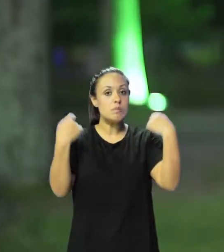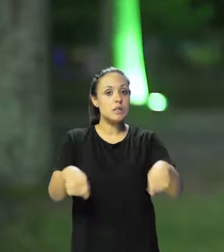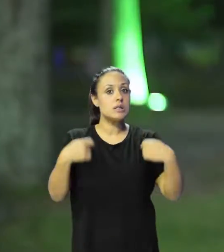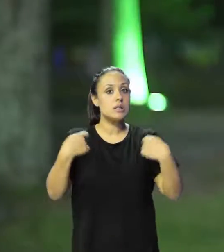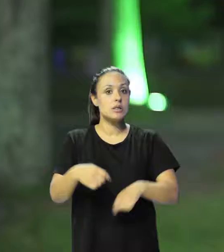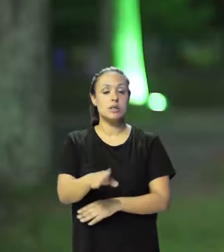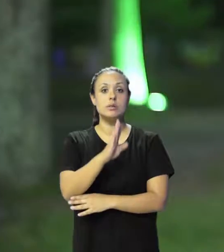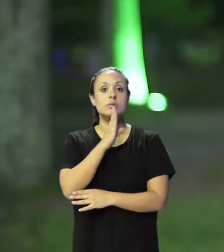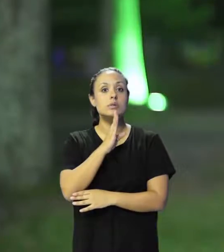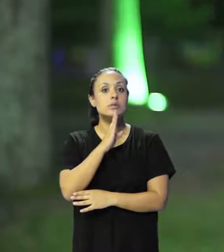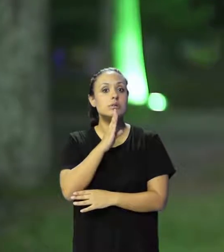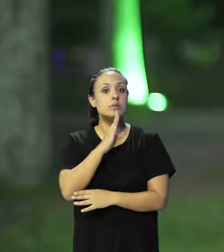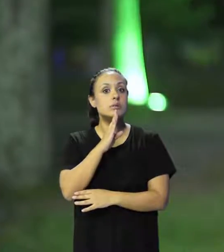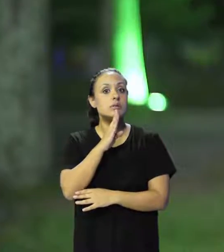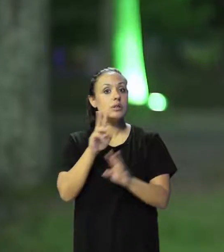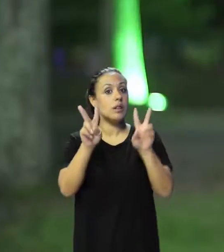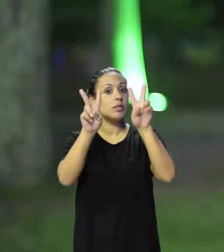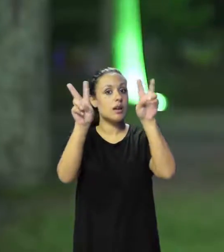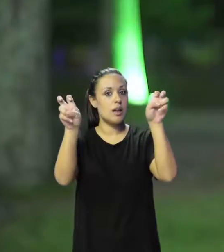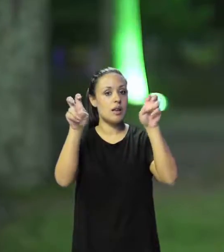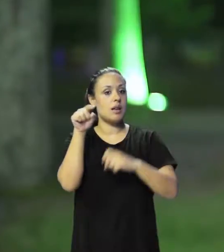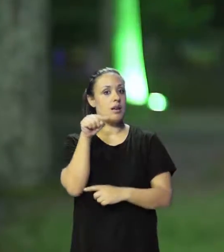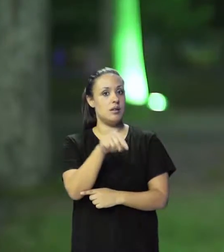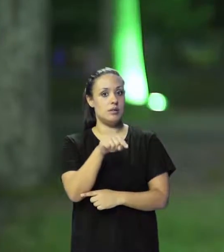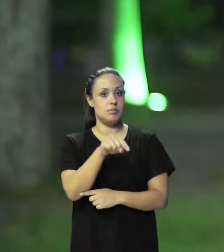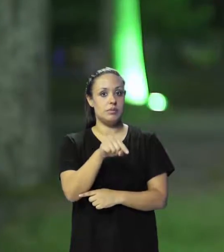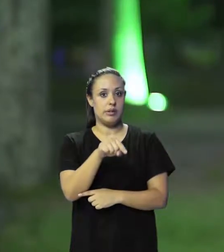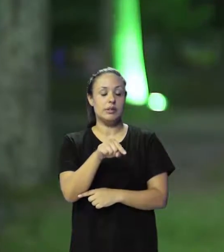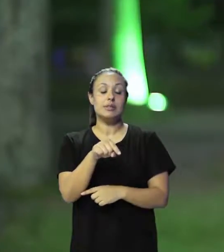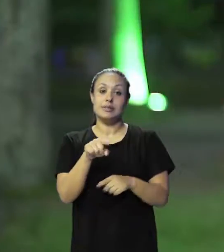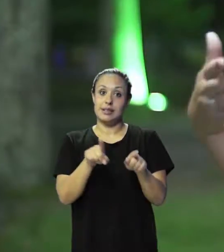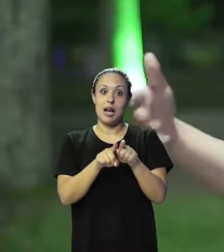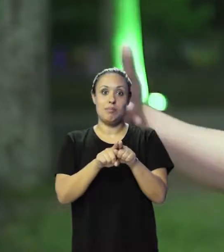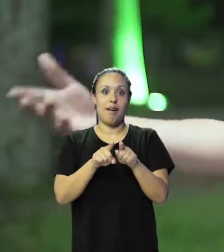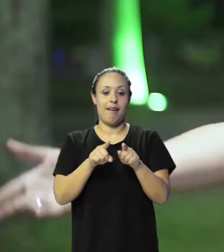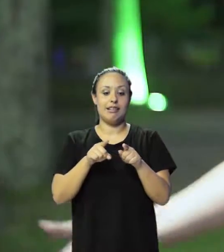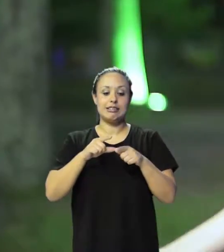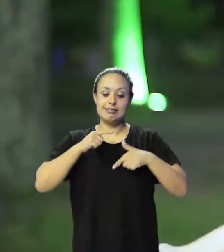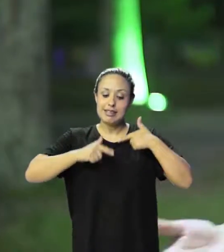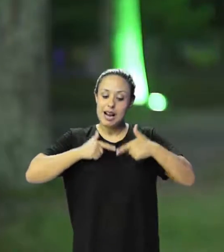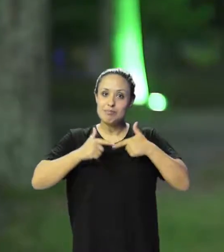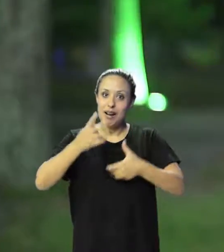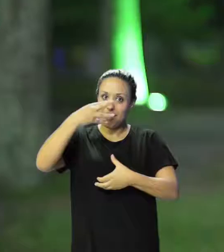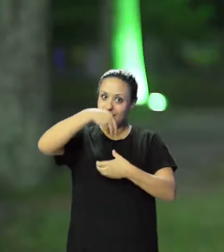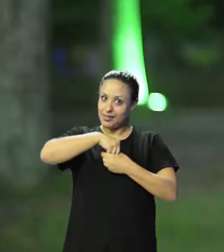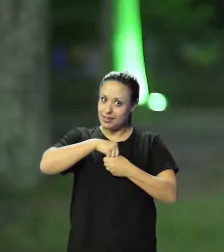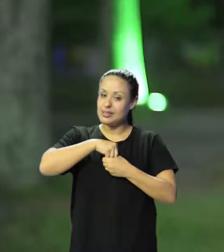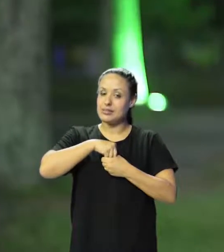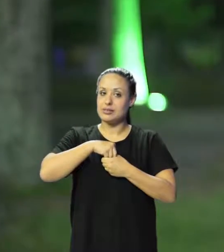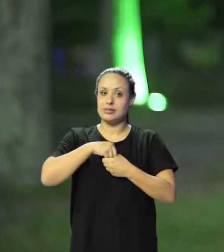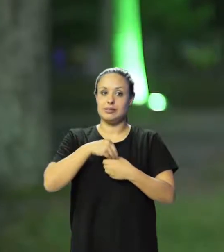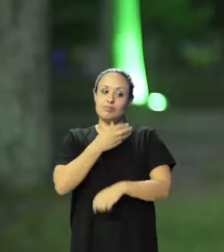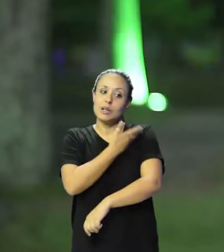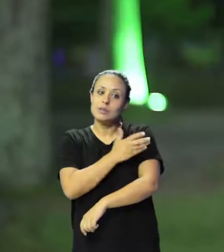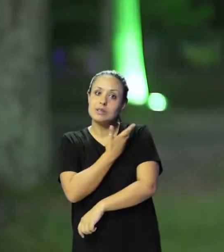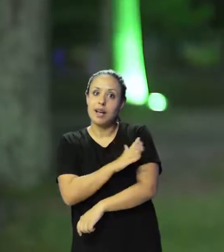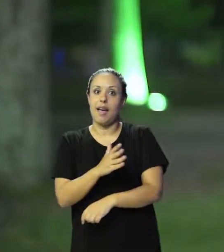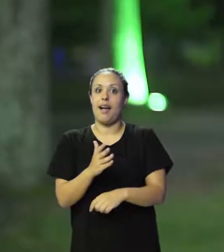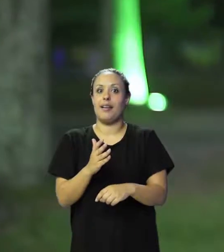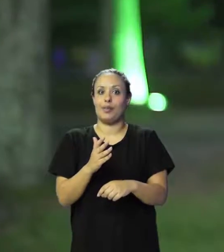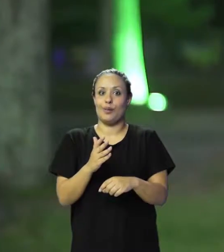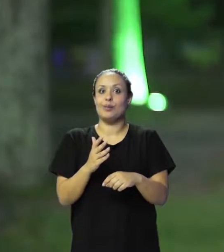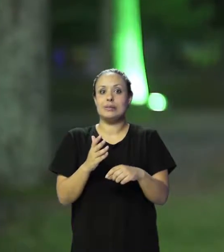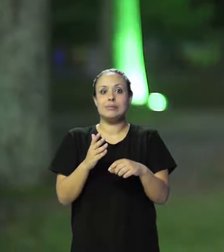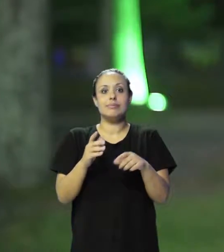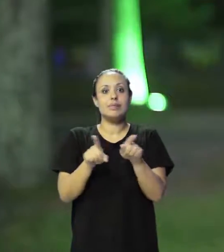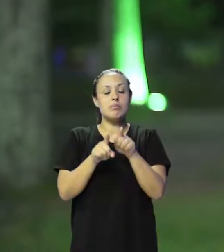conhecer essa temática, se aprofundar e trabalhar as suas próprias questões aí em relação a isso, os seus preconceitos,